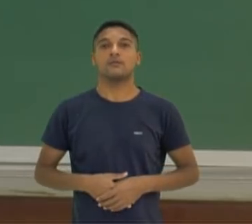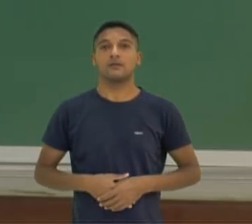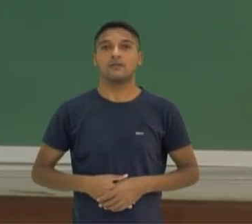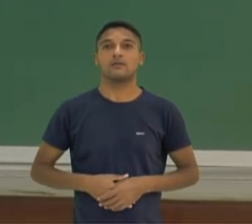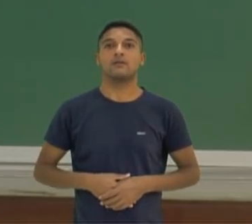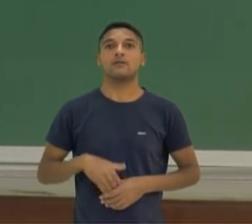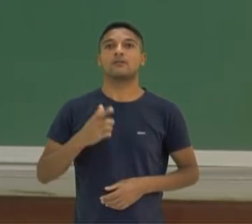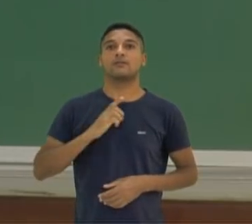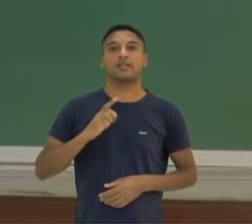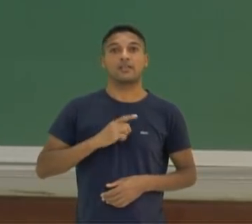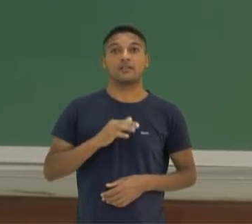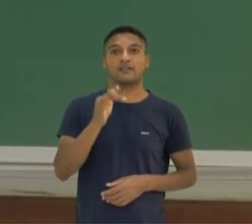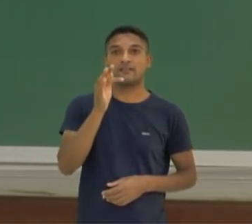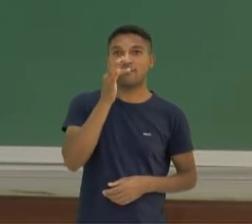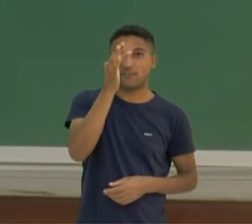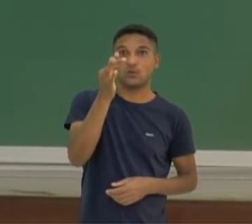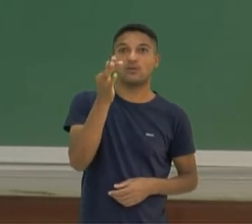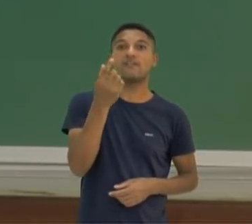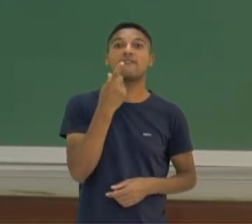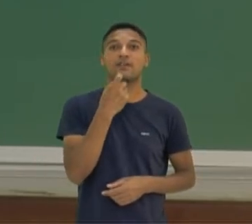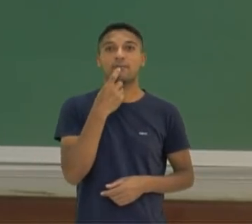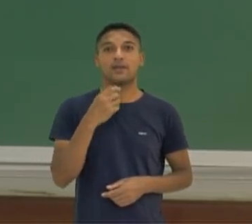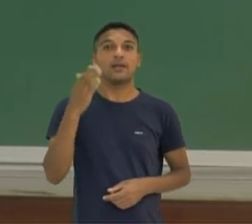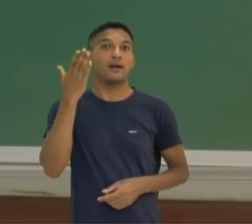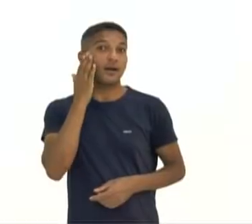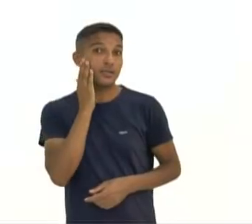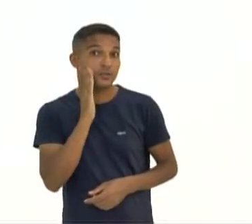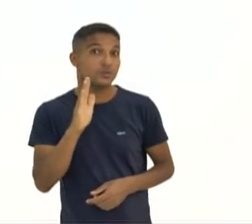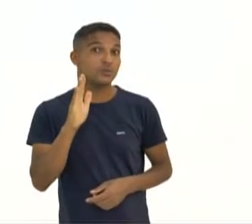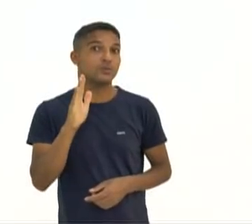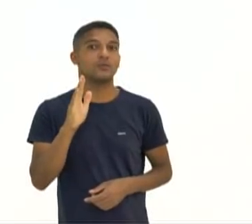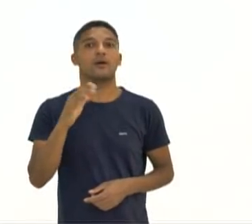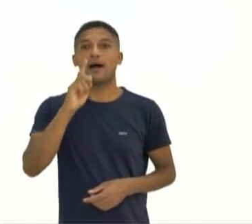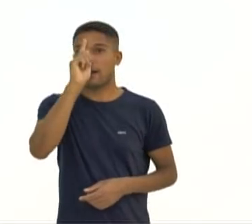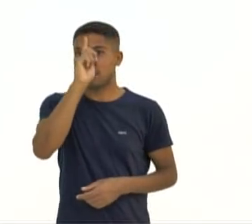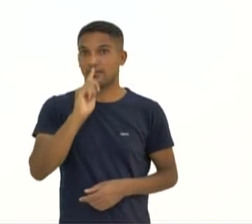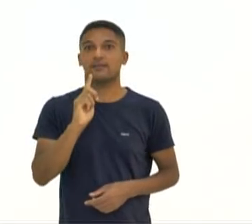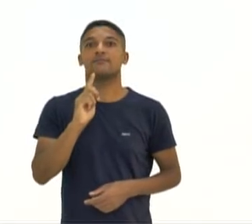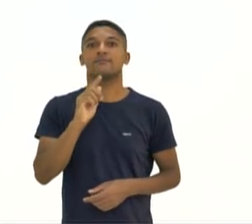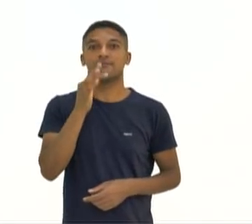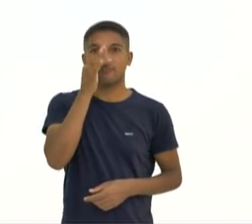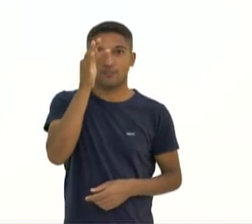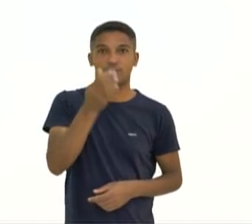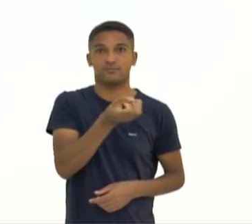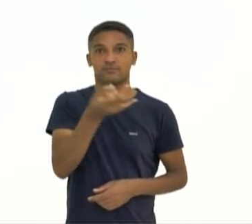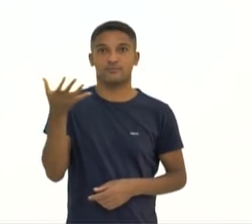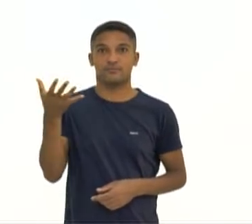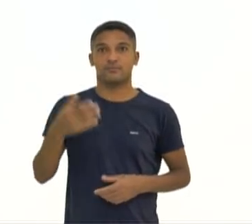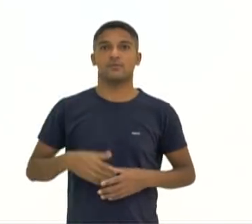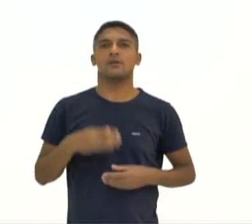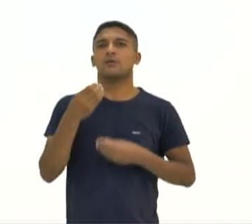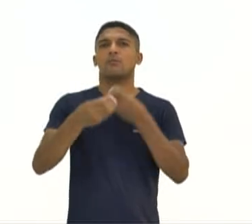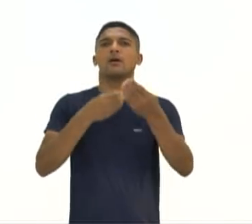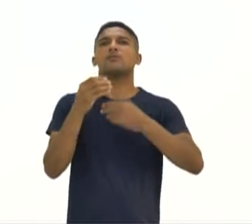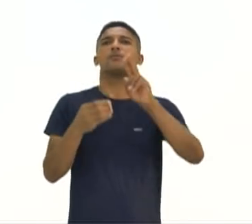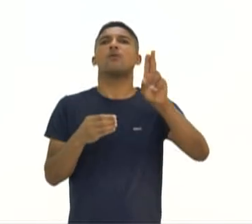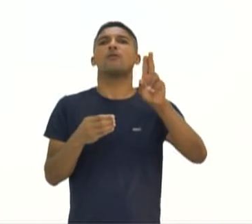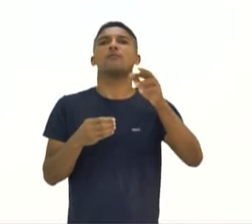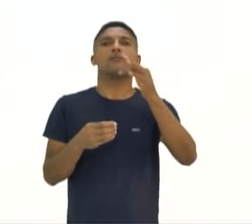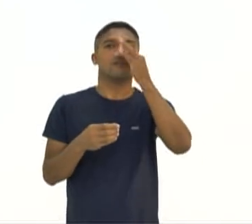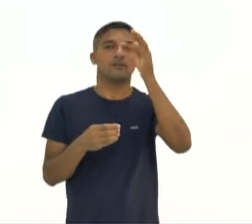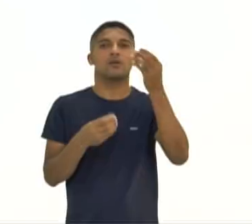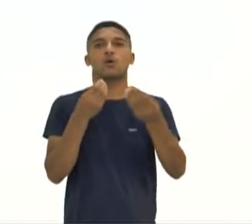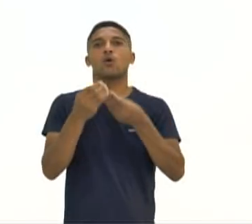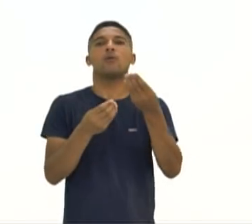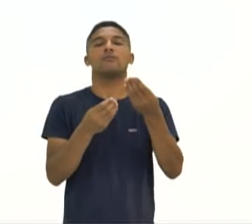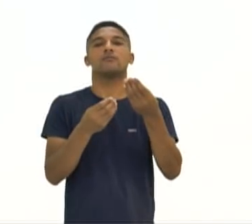Nós temos flores vermelhas, azuis e amarelas. Como é que nós podemos chamar essas flores?